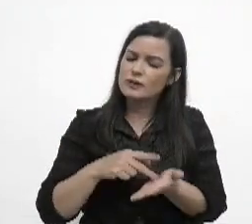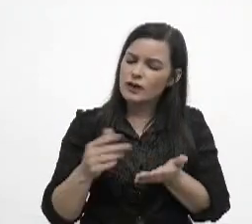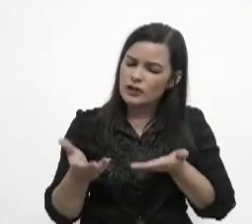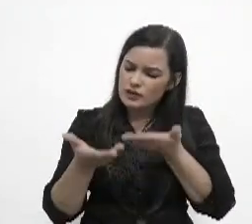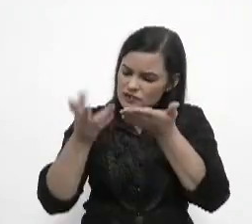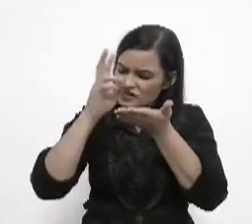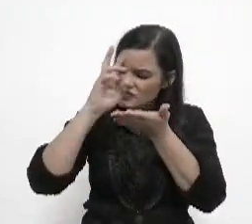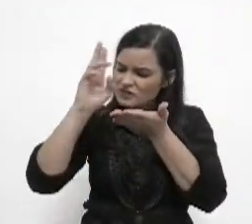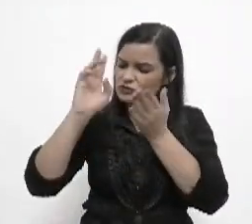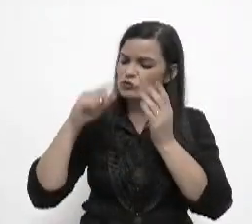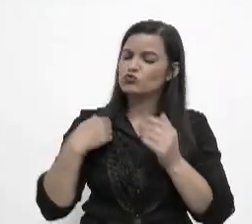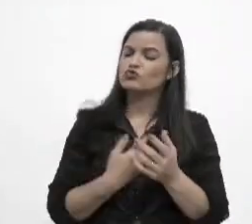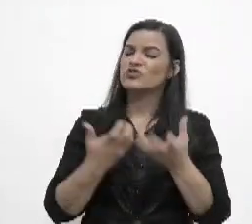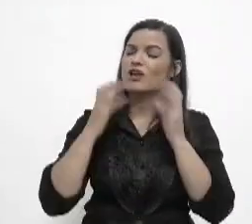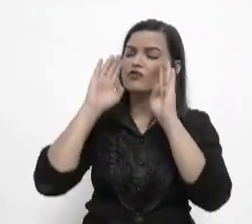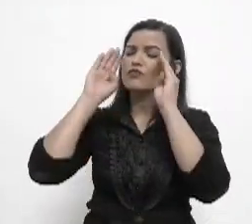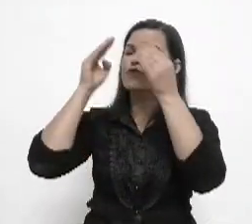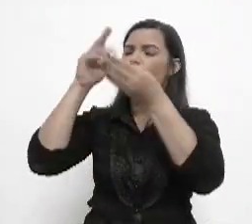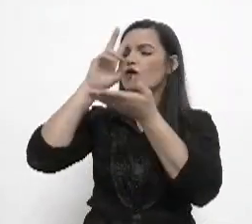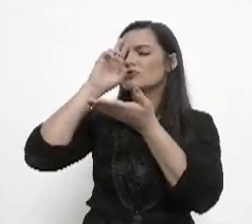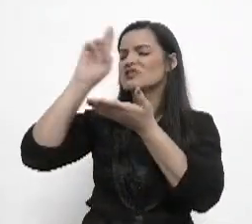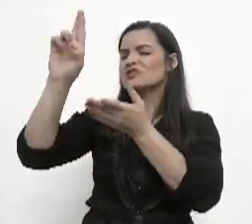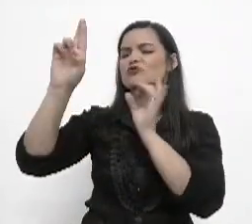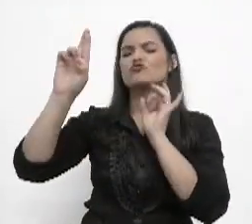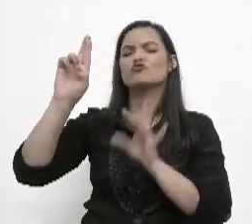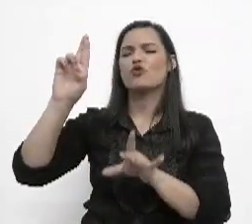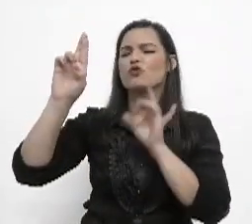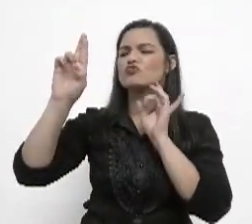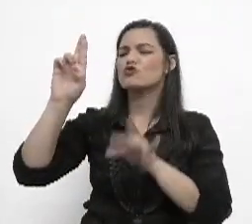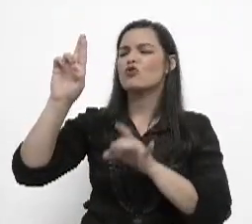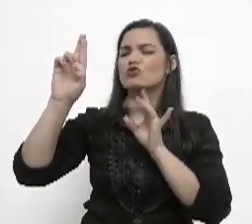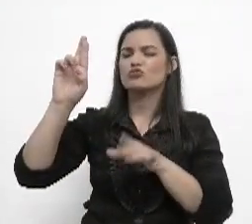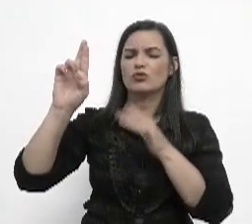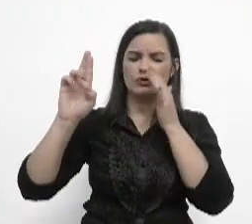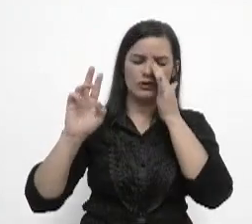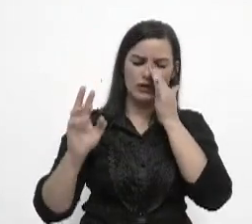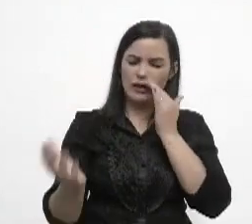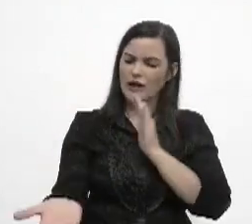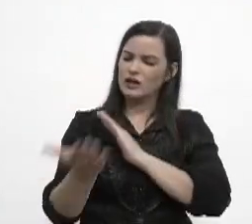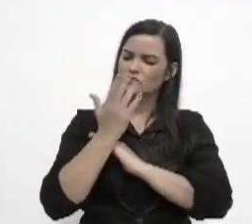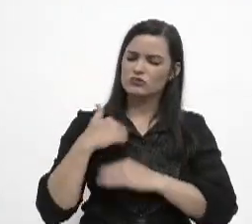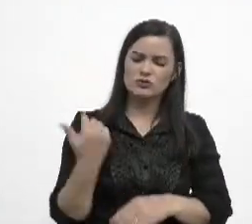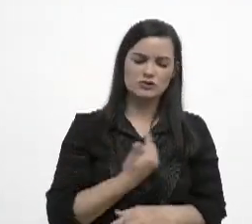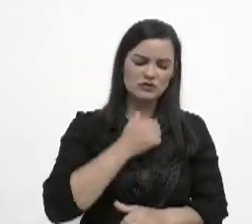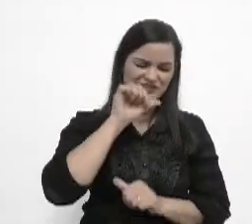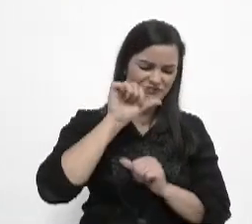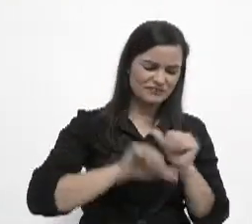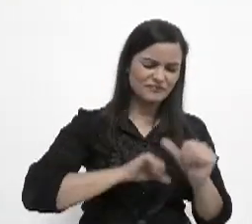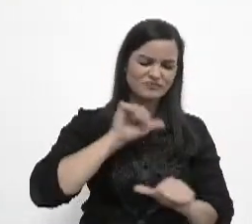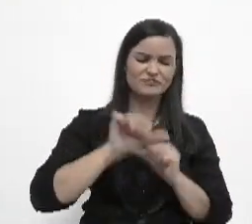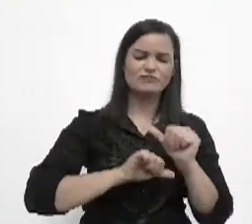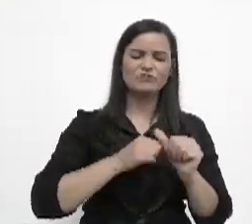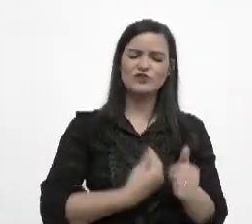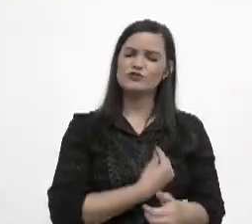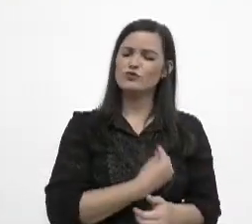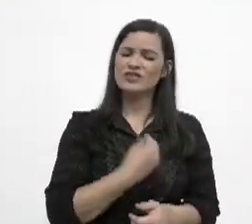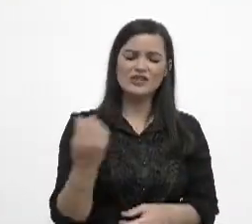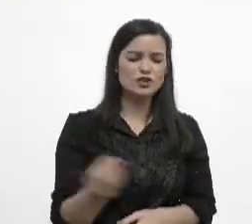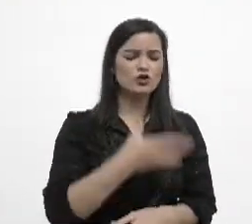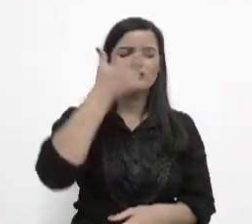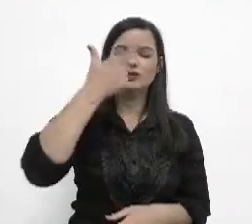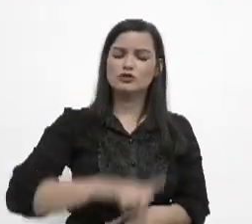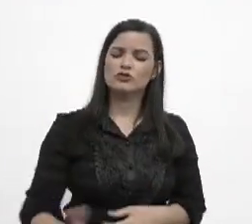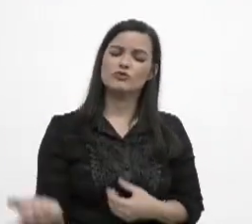Pai, e seja movendo os nossos corações, que possamos ser restaurados, que possamos ser revivificados, Senhor, ó